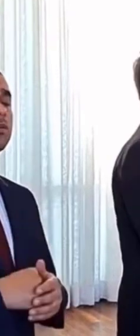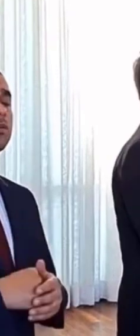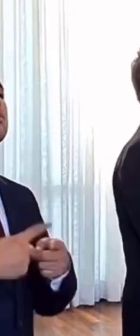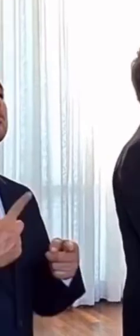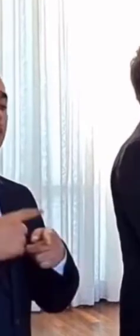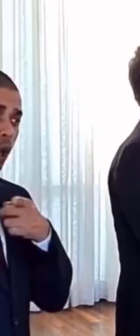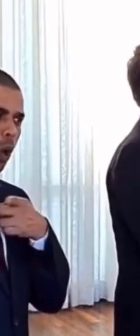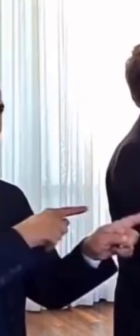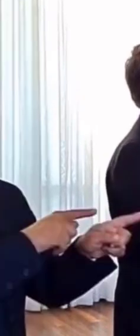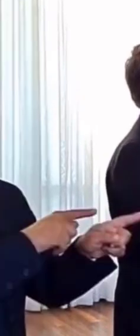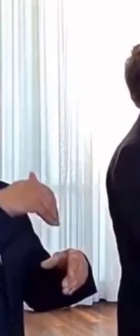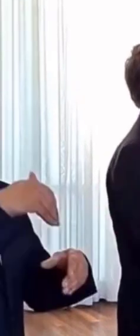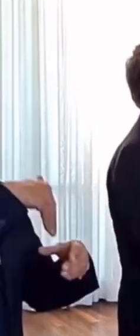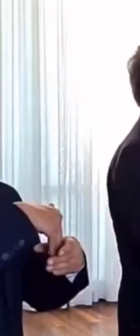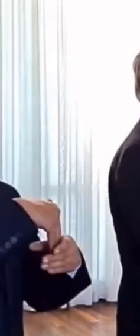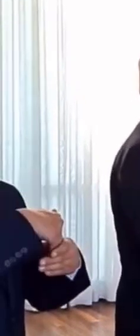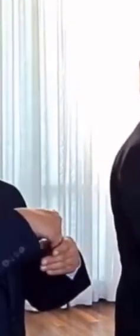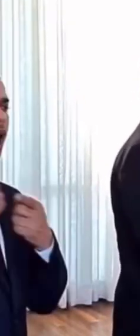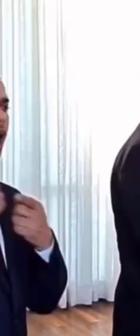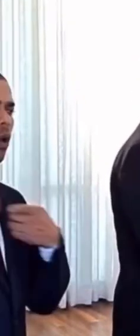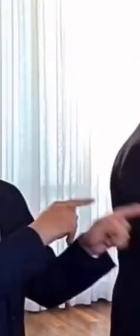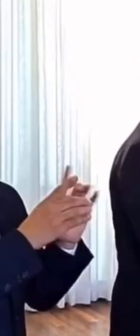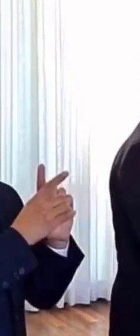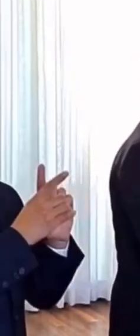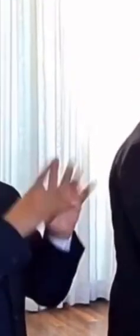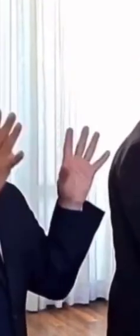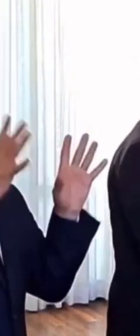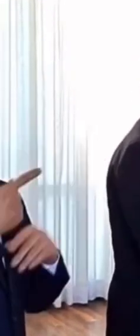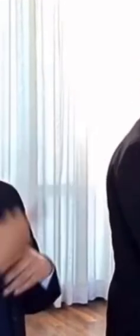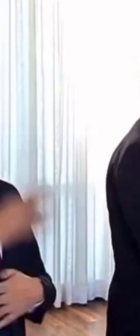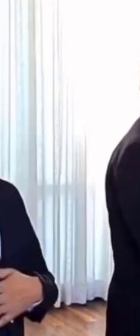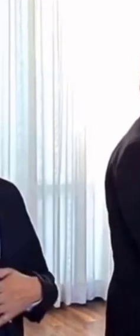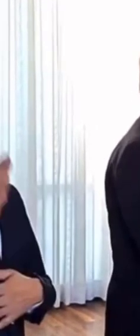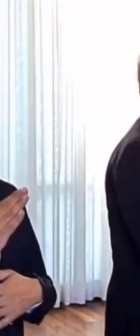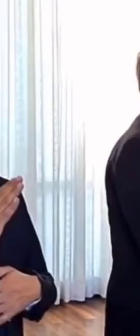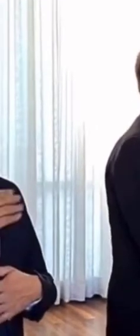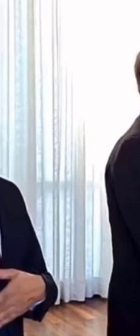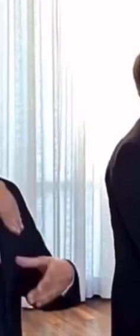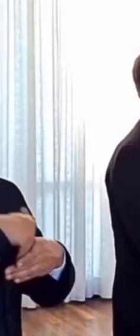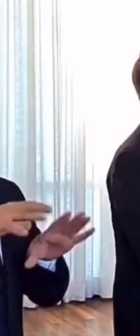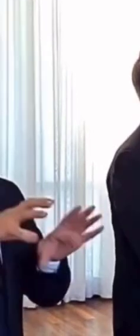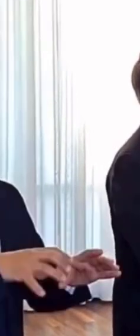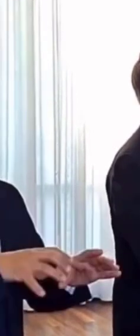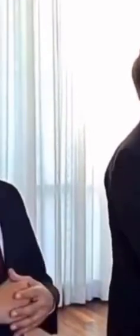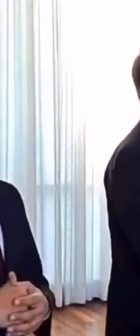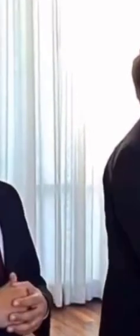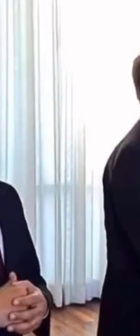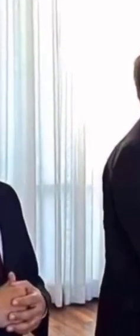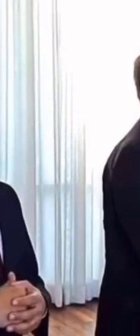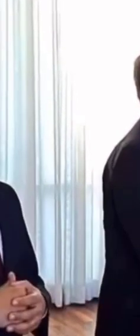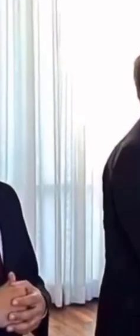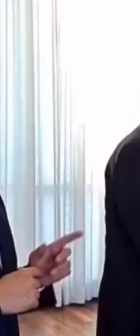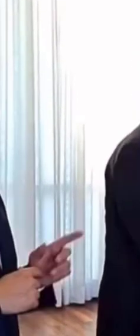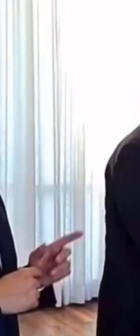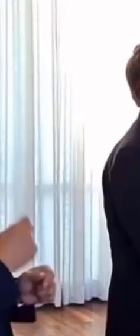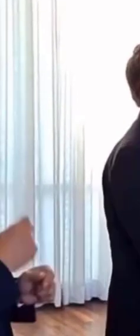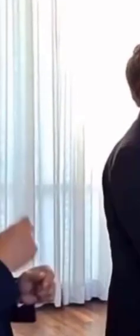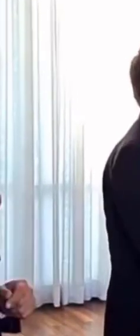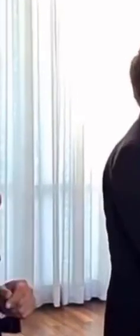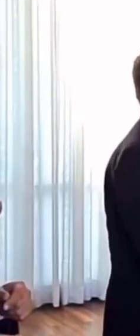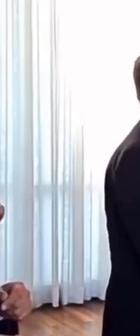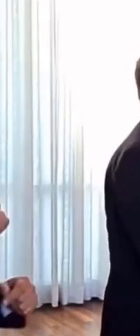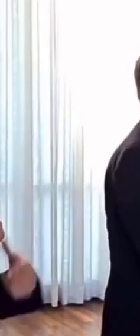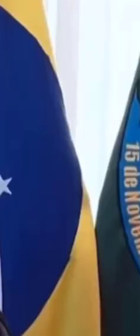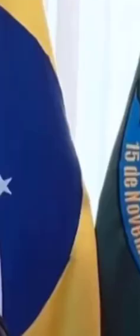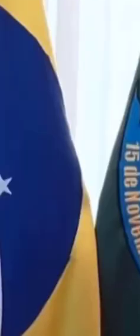Fake news faz parte da nossa vida. Você não tem por que duvidar do voto eletrônico. Então, R$600 é muito? Atentar contra as eleições